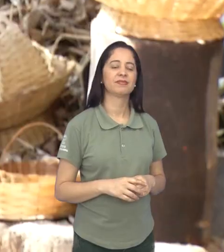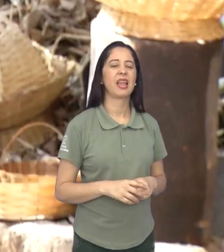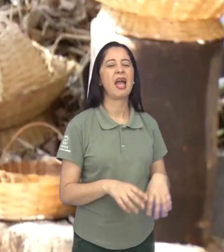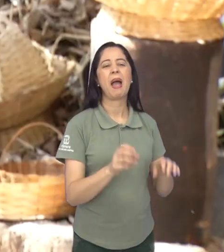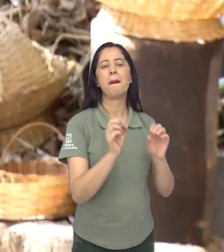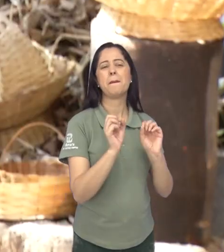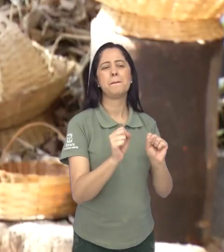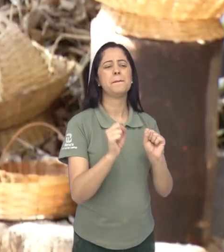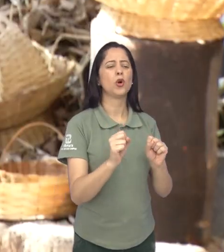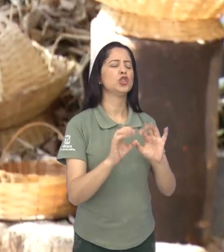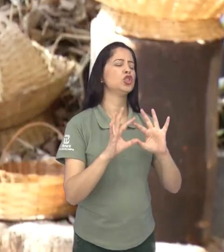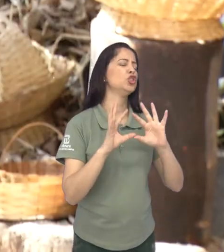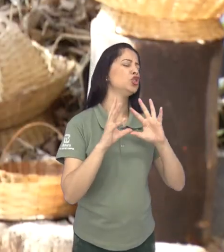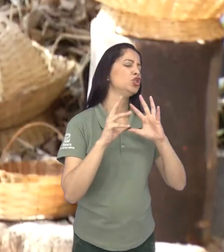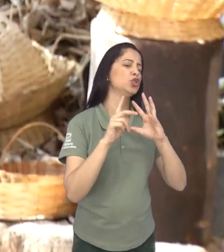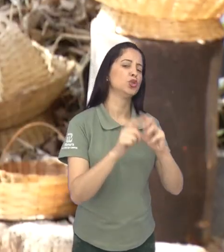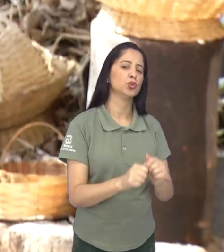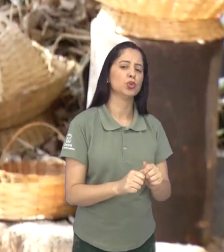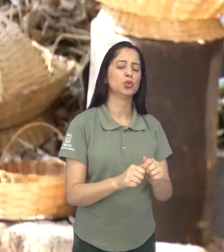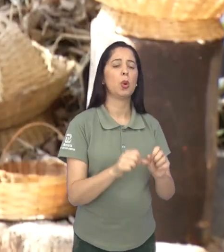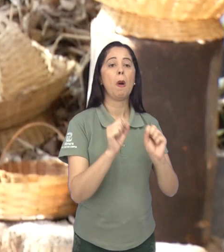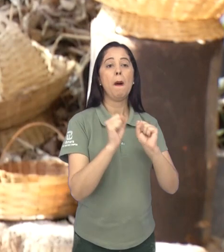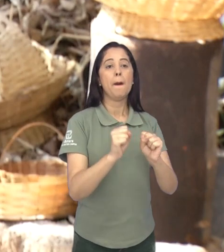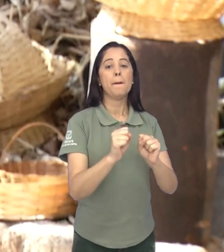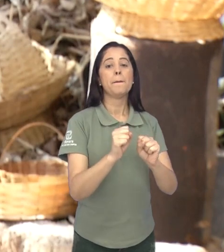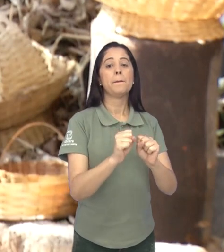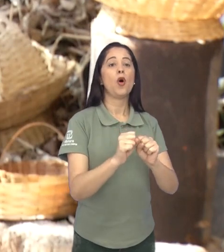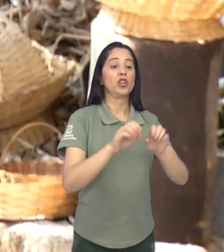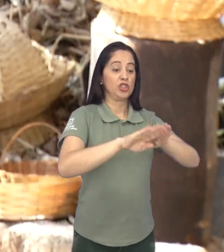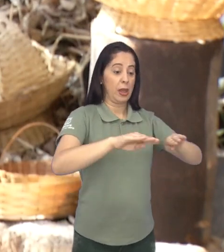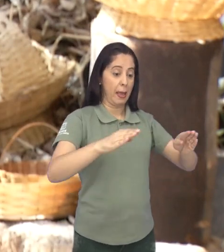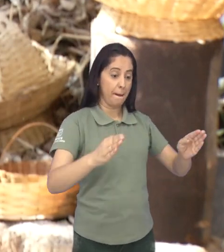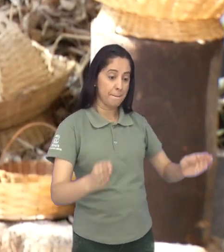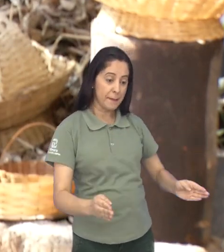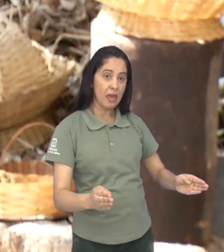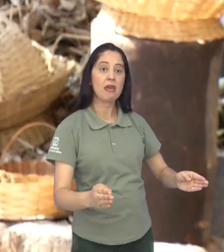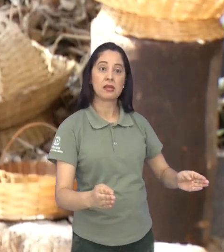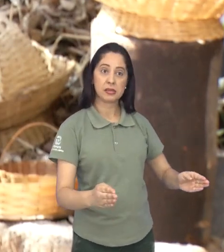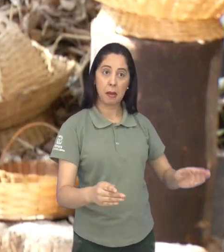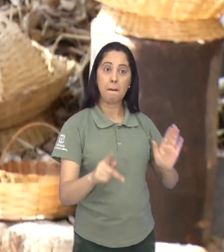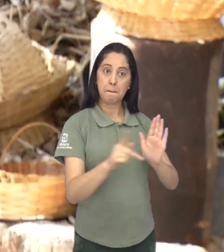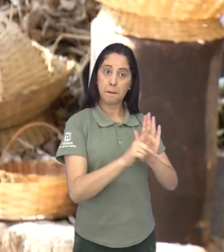Eu posso dizer que é infinito, porque tem divisória, tem